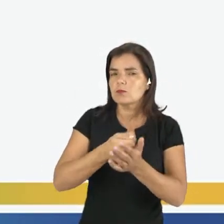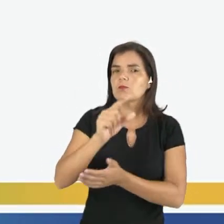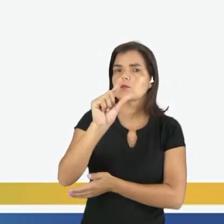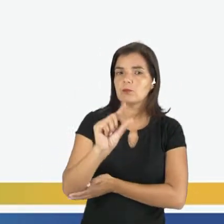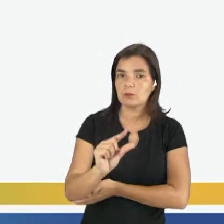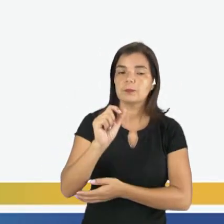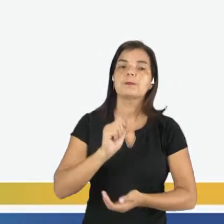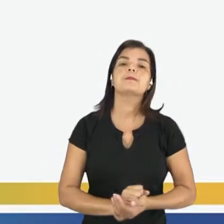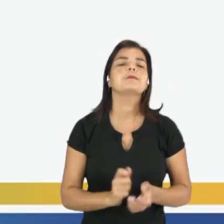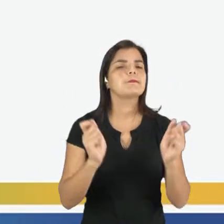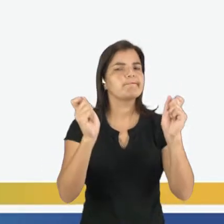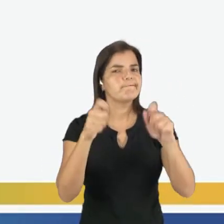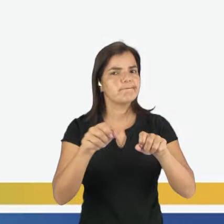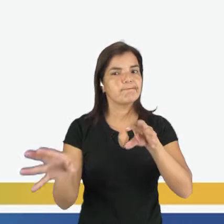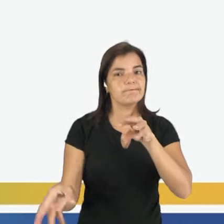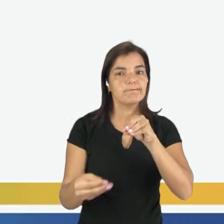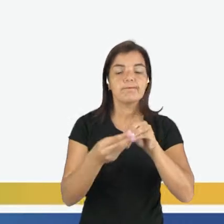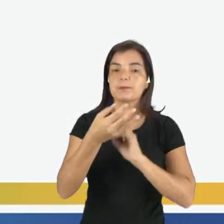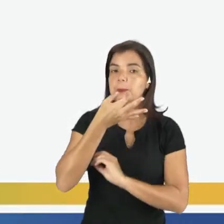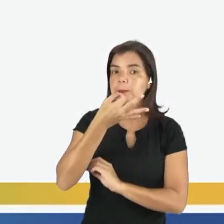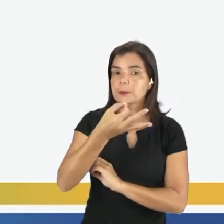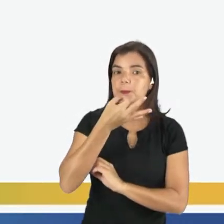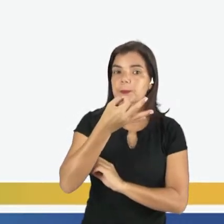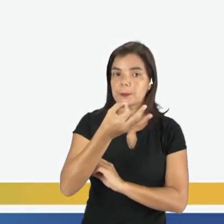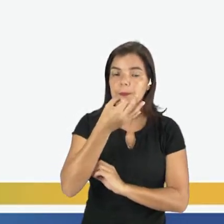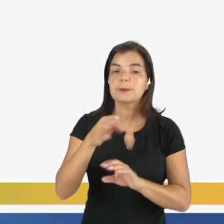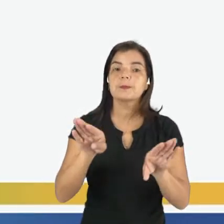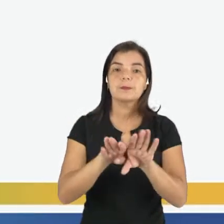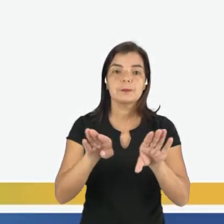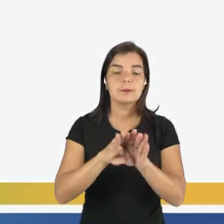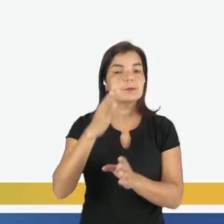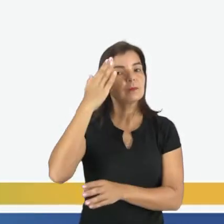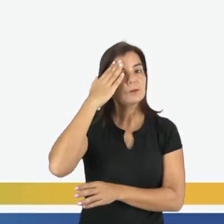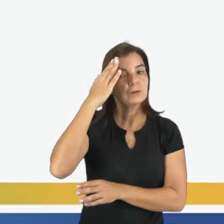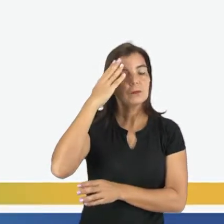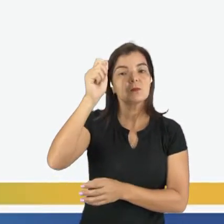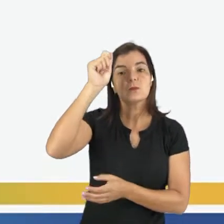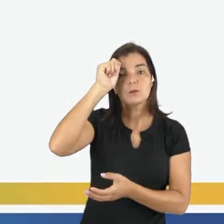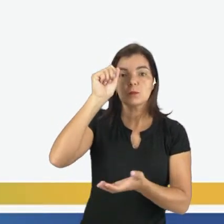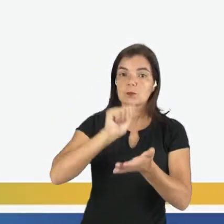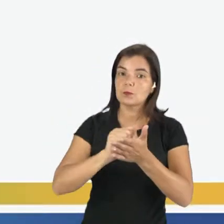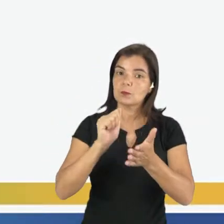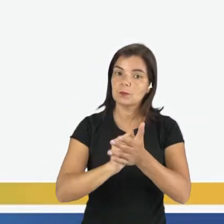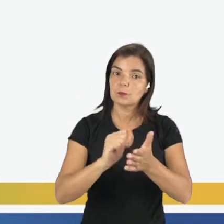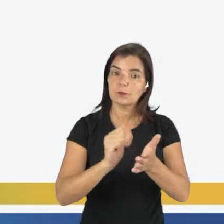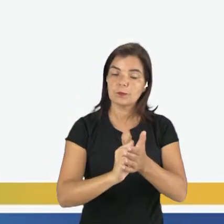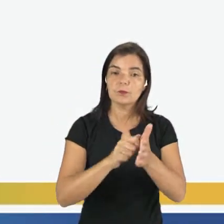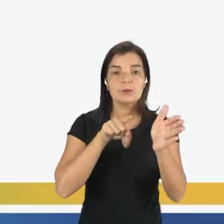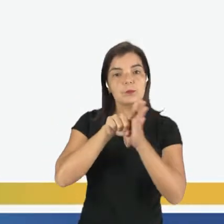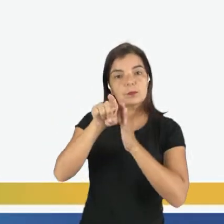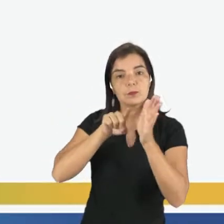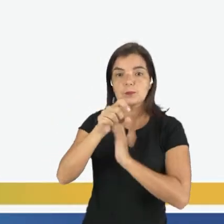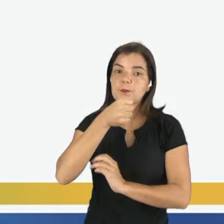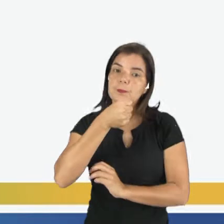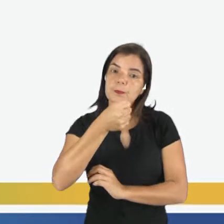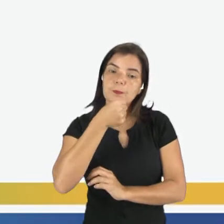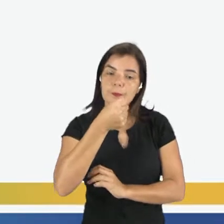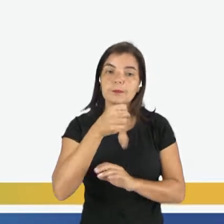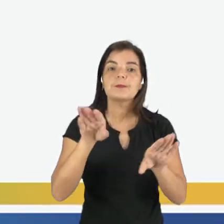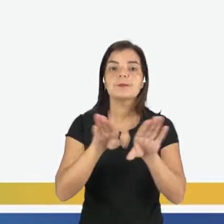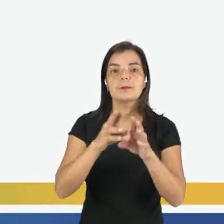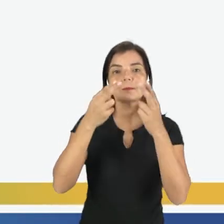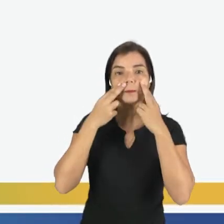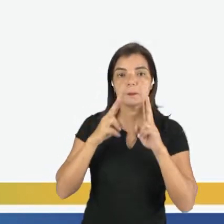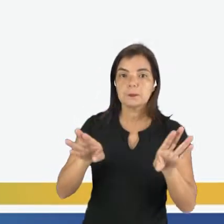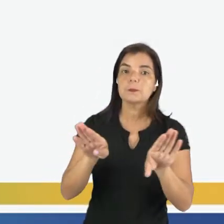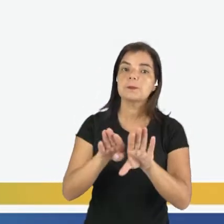textual. Ela pode incluir as opiniões e interpretações do autor, entrevistas e depoimentos, análise